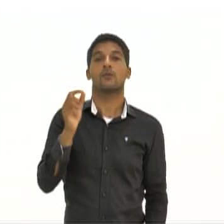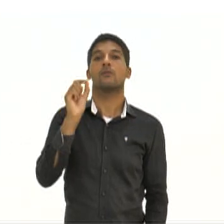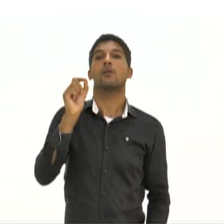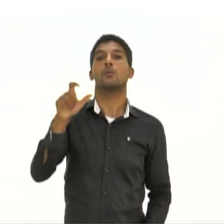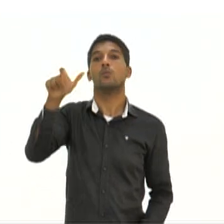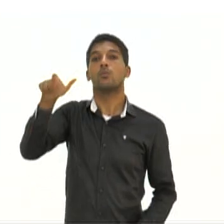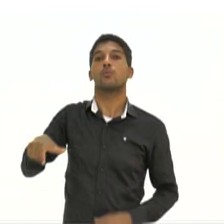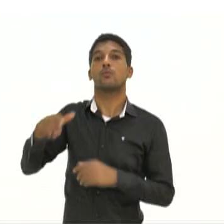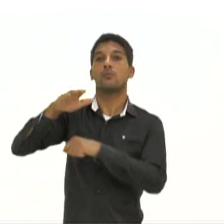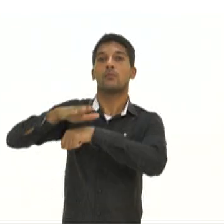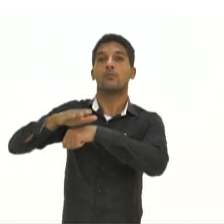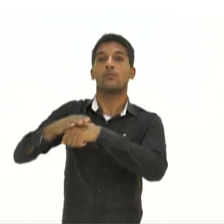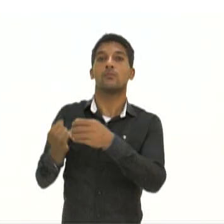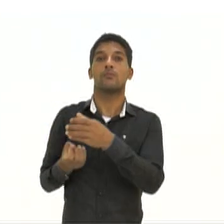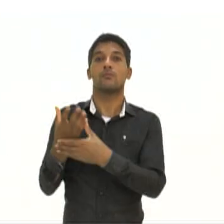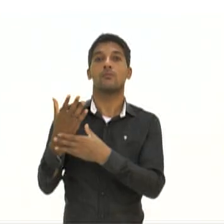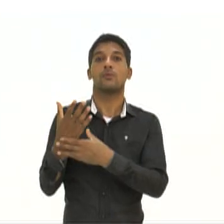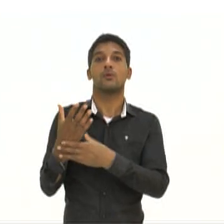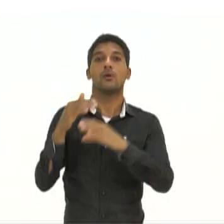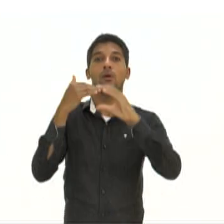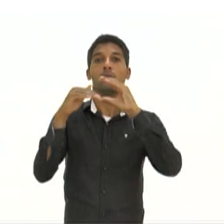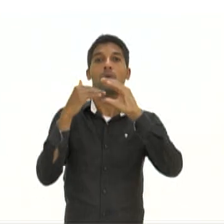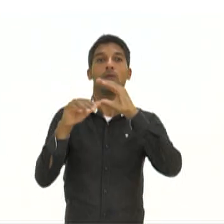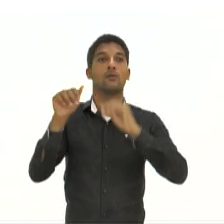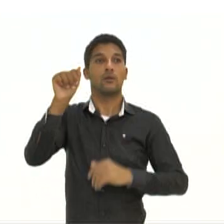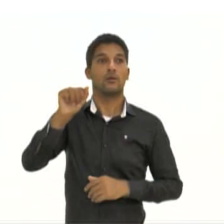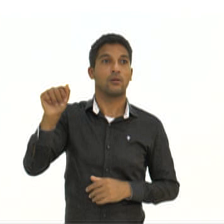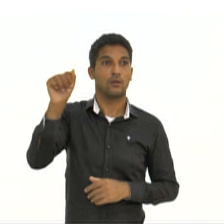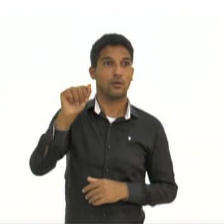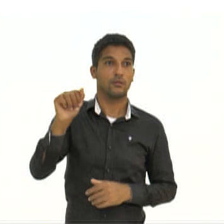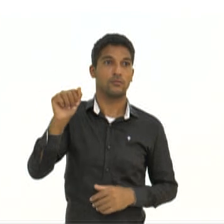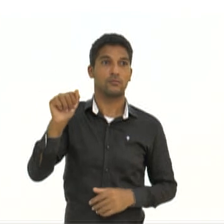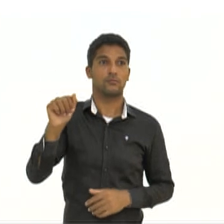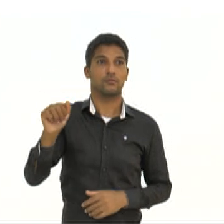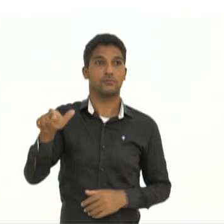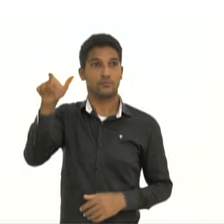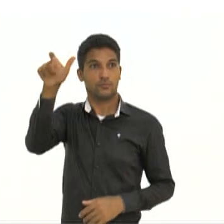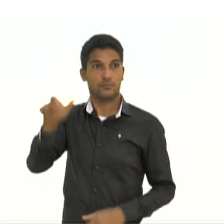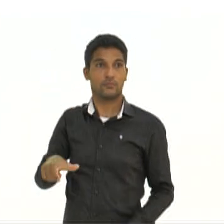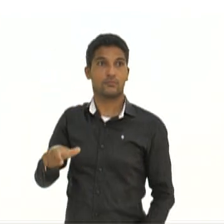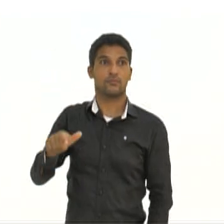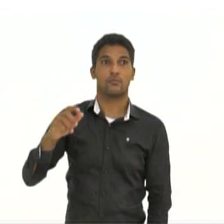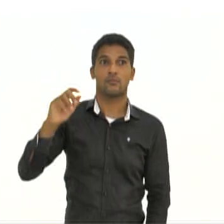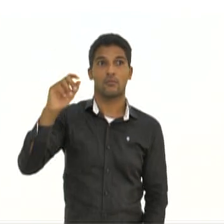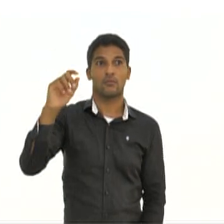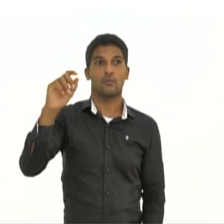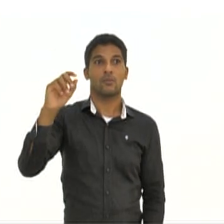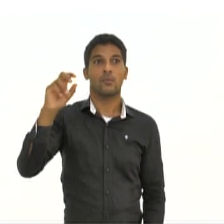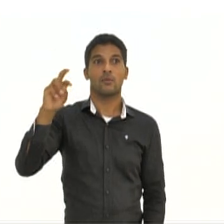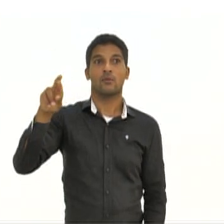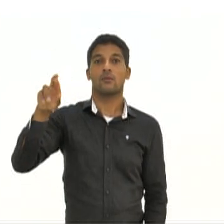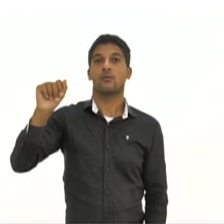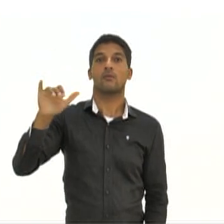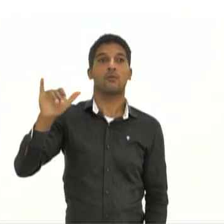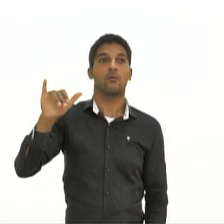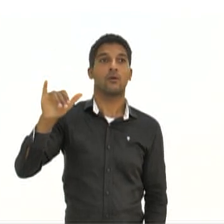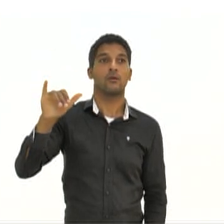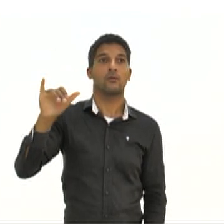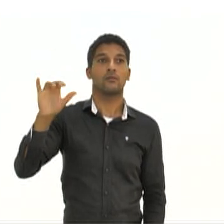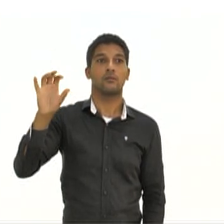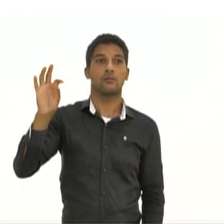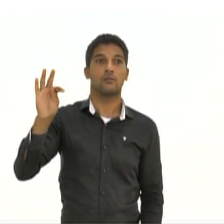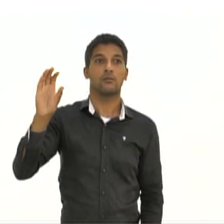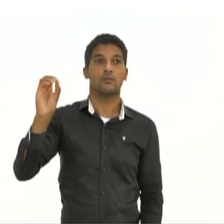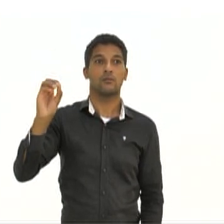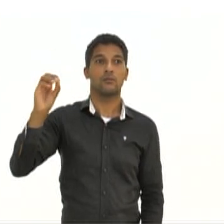documentos, vídeos, imagens e toda forma de documento digital. Né? Então, esse daqui agora é a forma mais utilizada, né, nos dias atuais